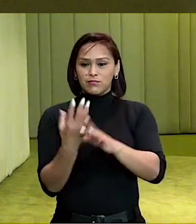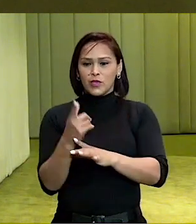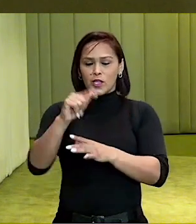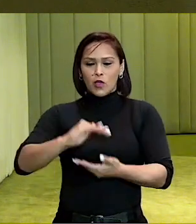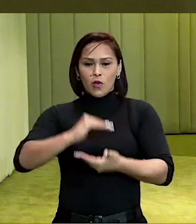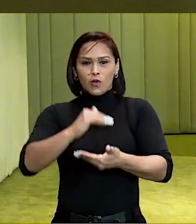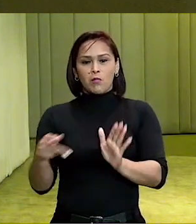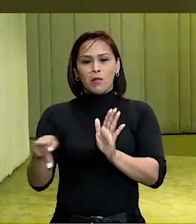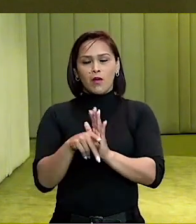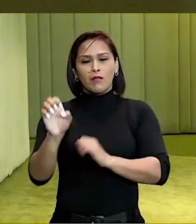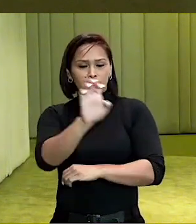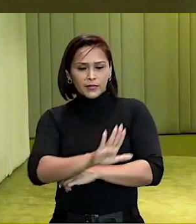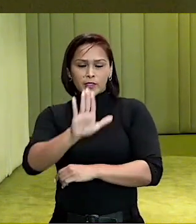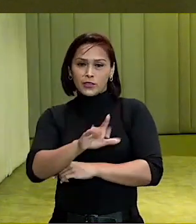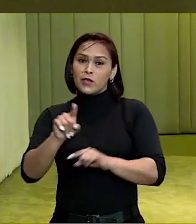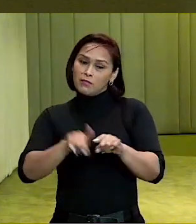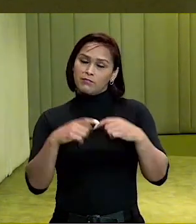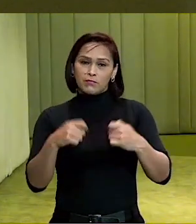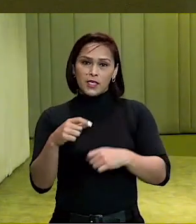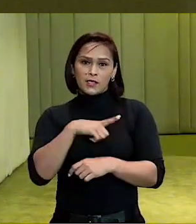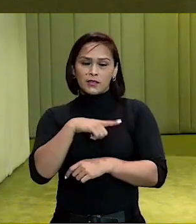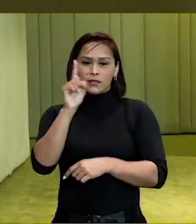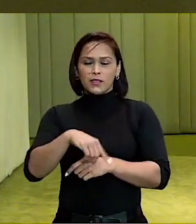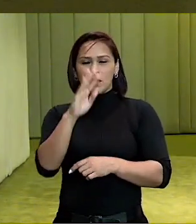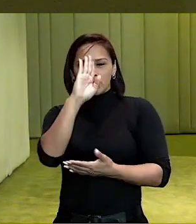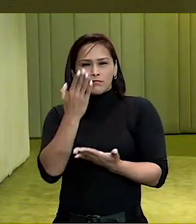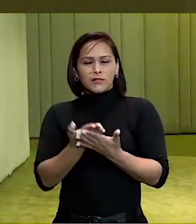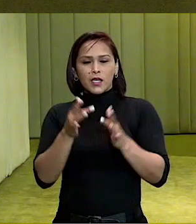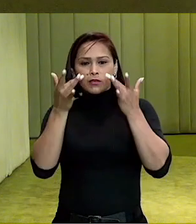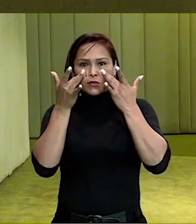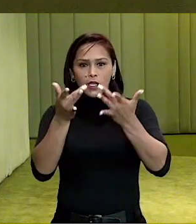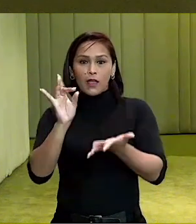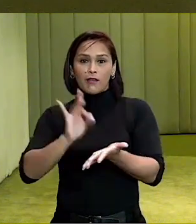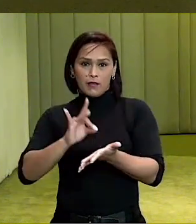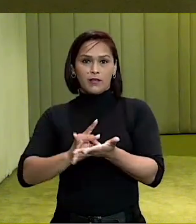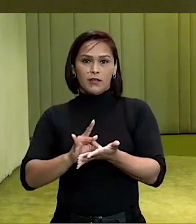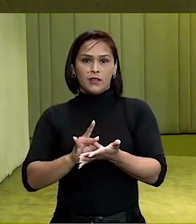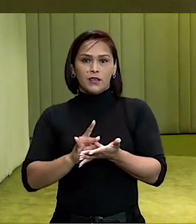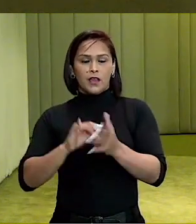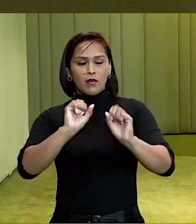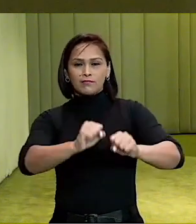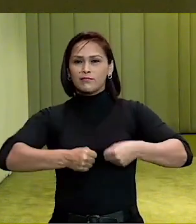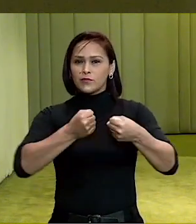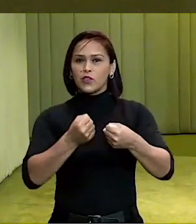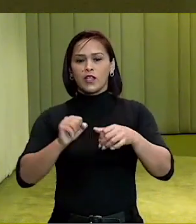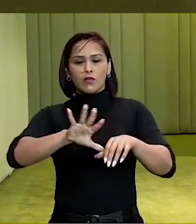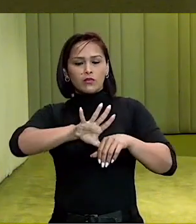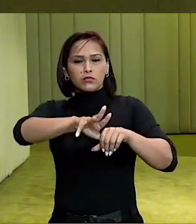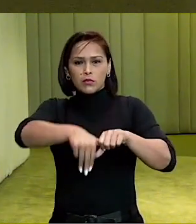bloco regional. Merece, entretanto, consideração atenta e realista. O fortalecimento do